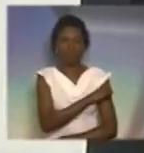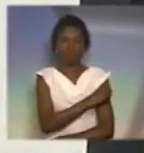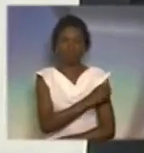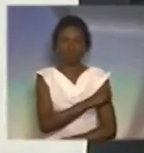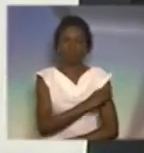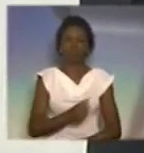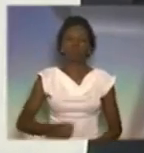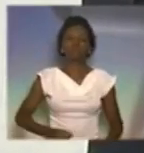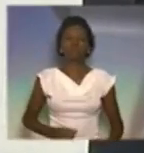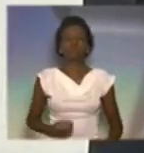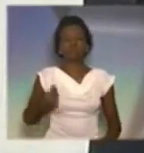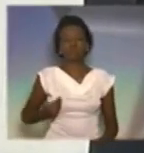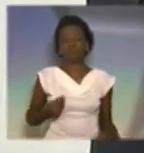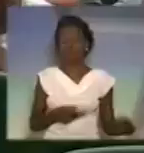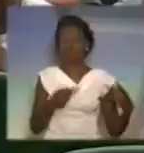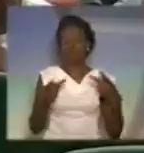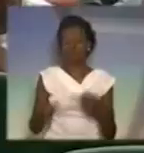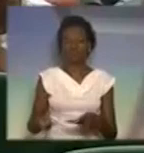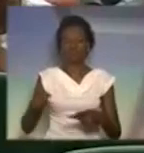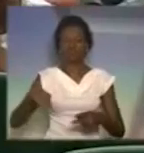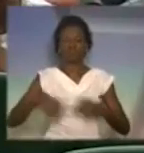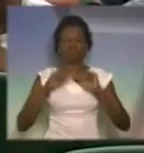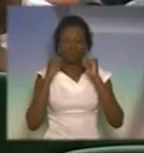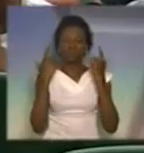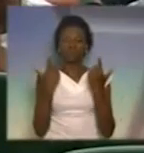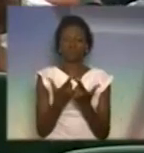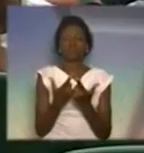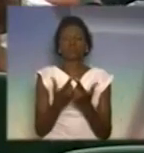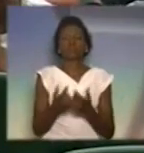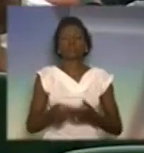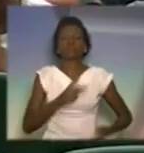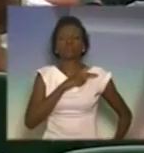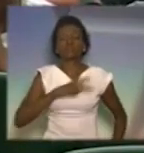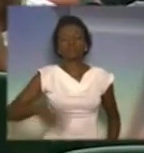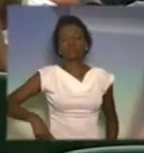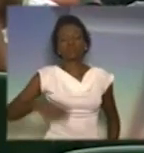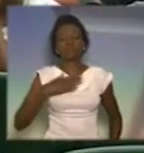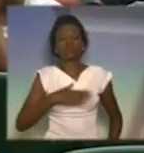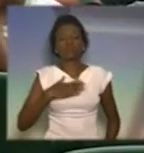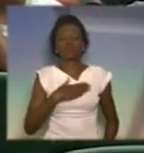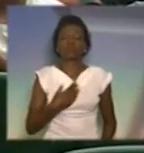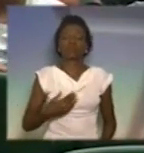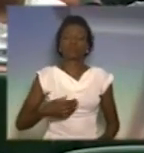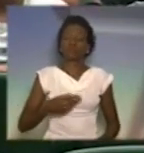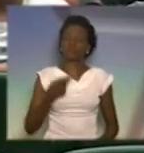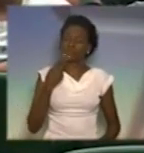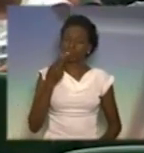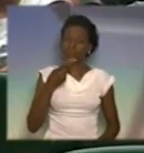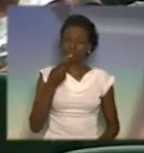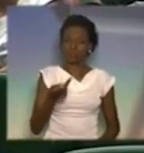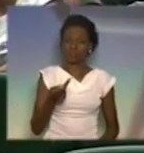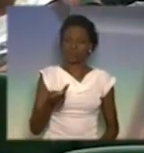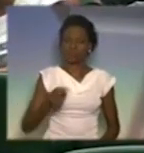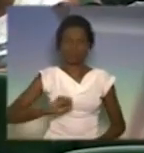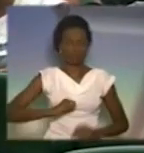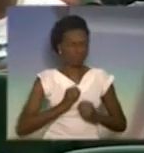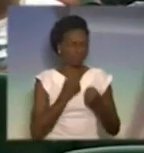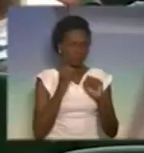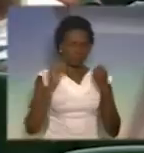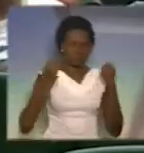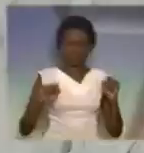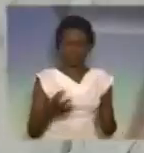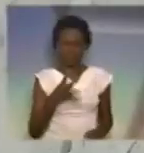que estão presentes hoje aqui na Assembleia Legislativa senhor presidente eu gostaria aqui de manifestar o nosso repúdio e a